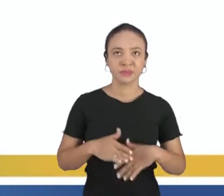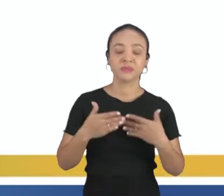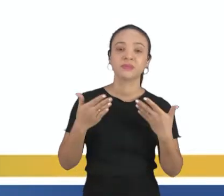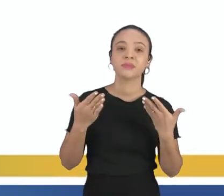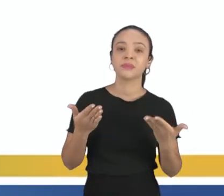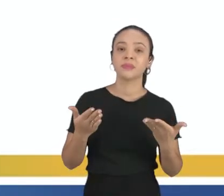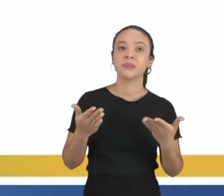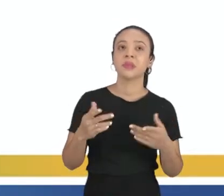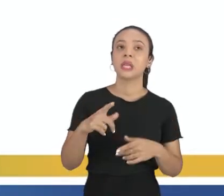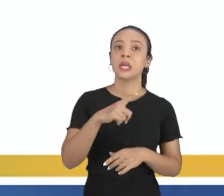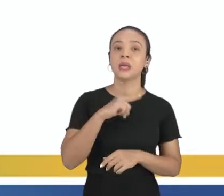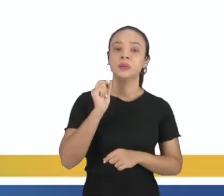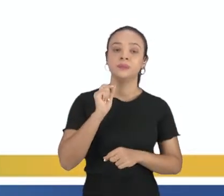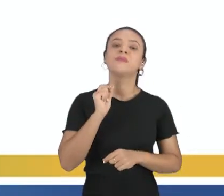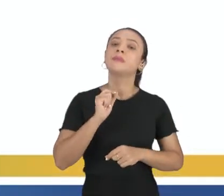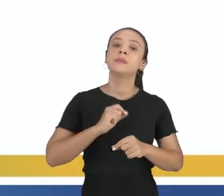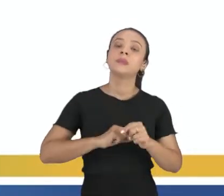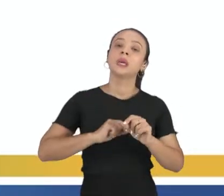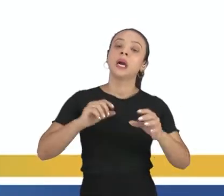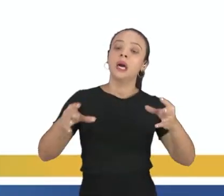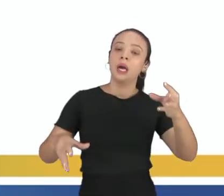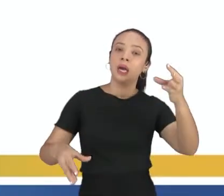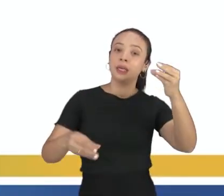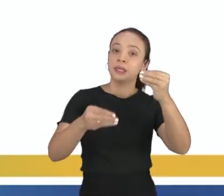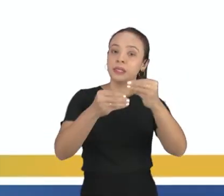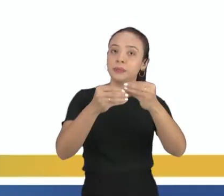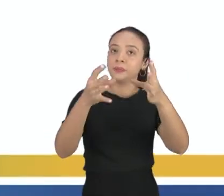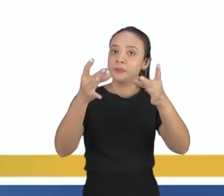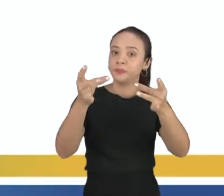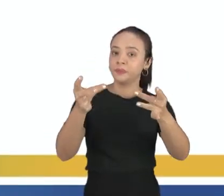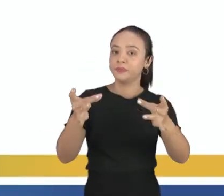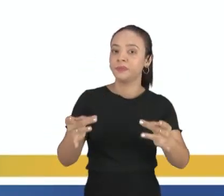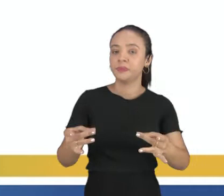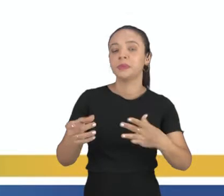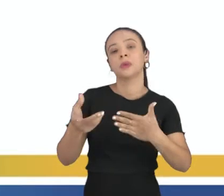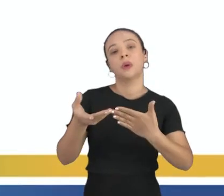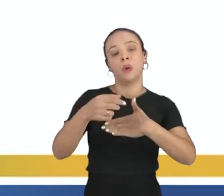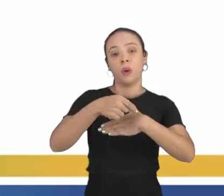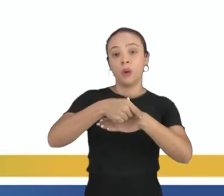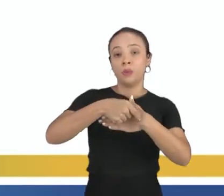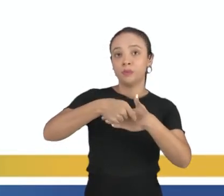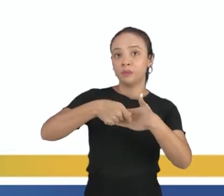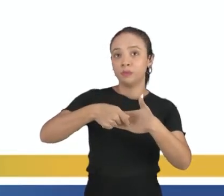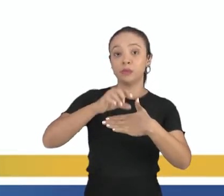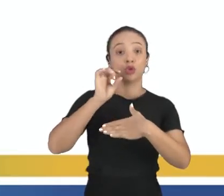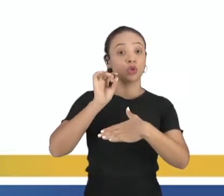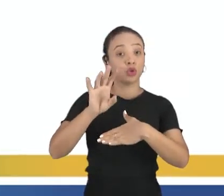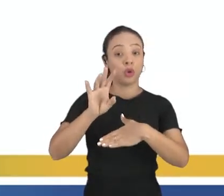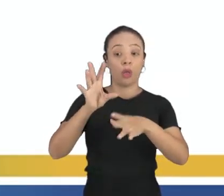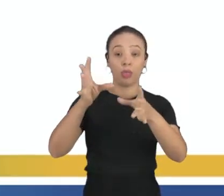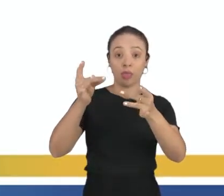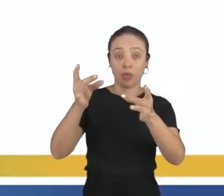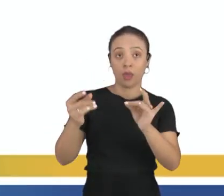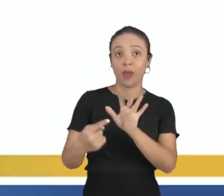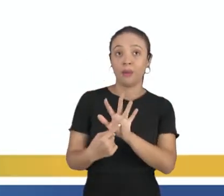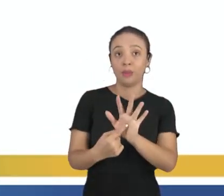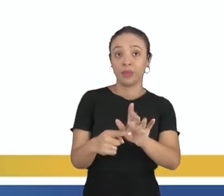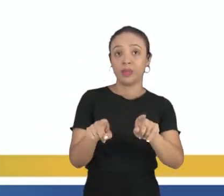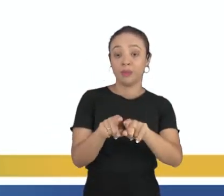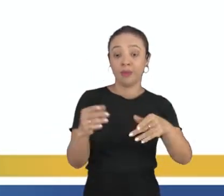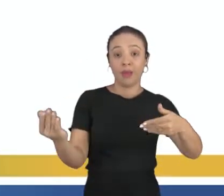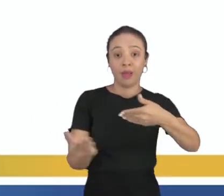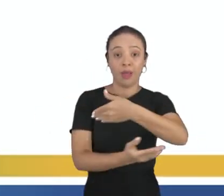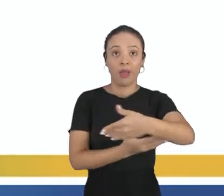Nós vamos ter a resenha descritiva. Nesse tipo, o autor da resenha apenas descreve e